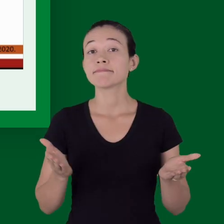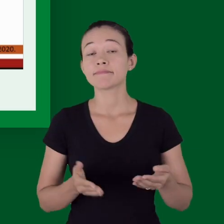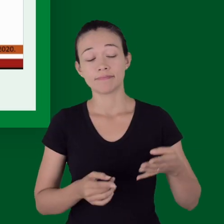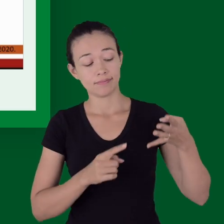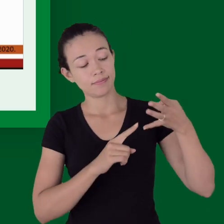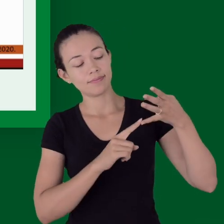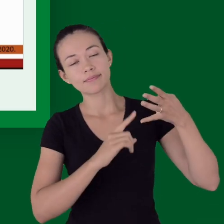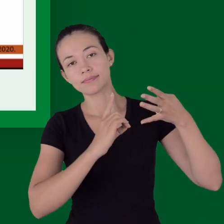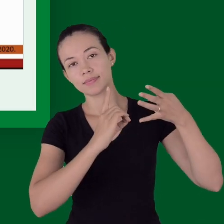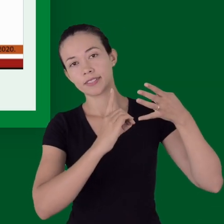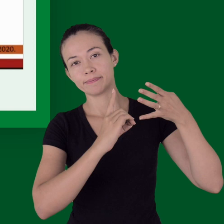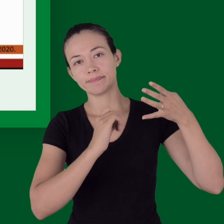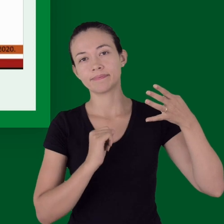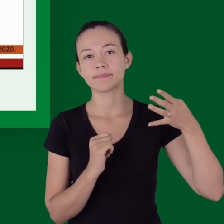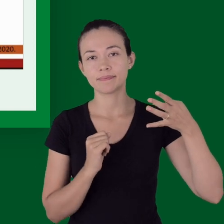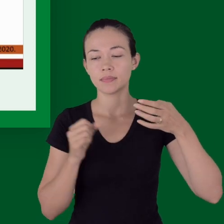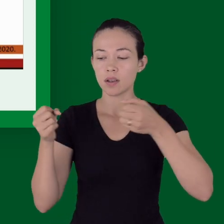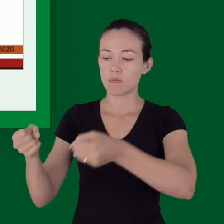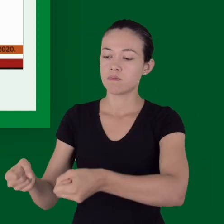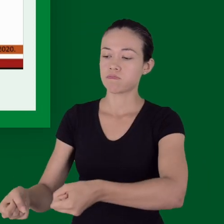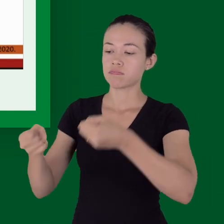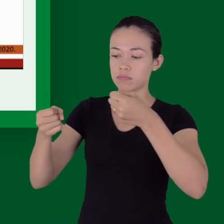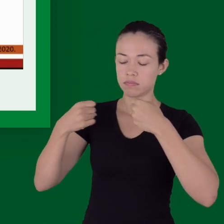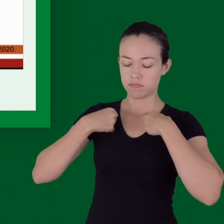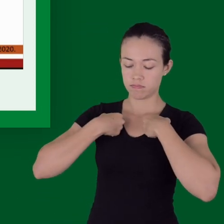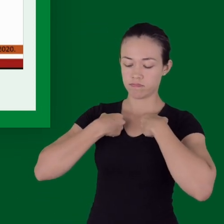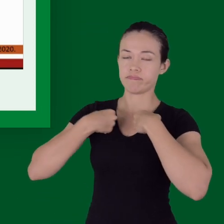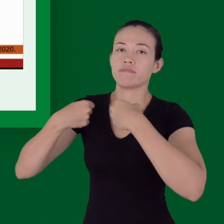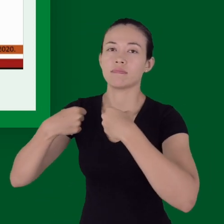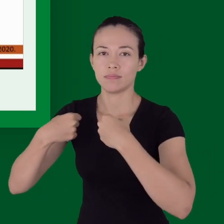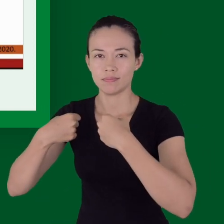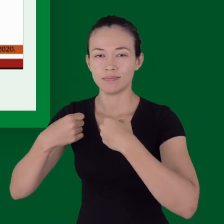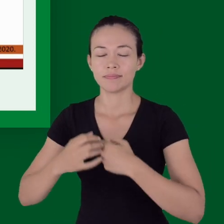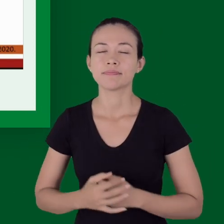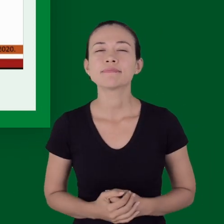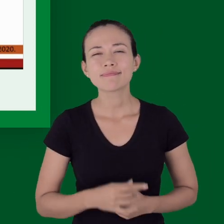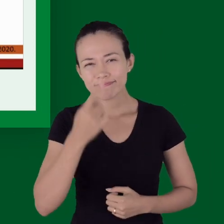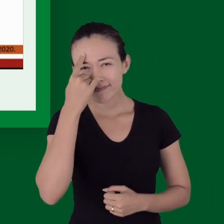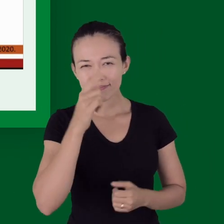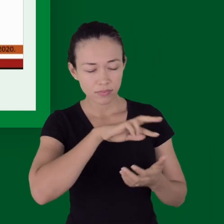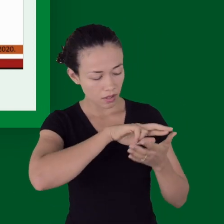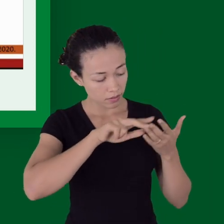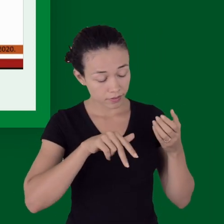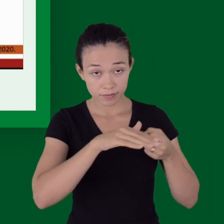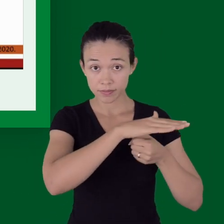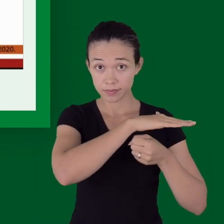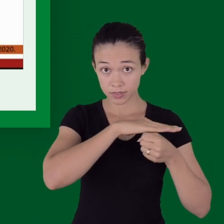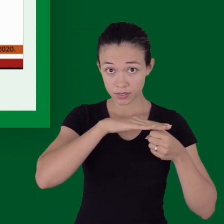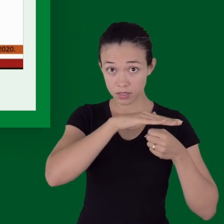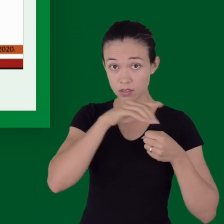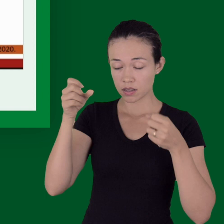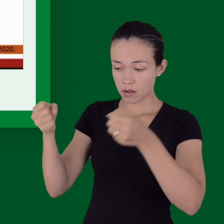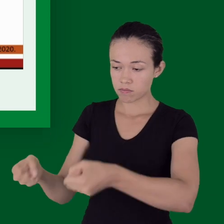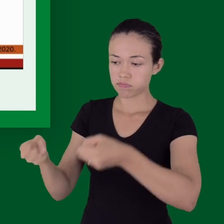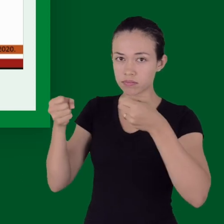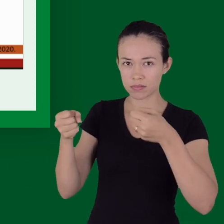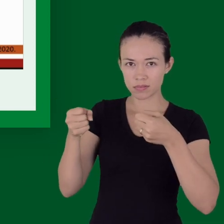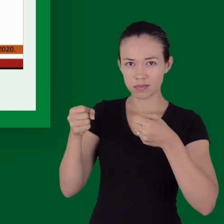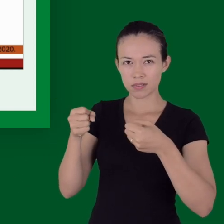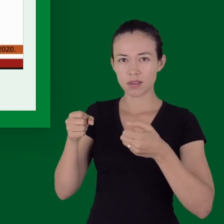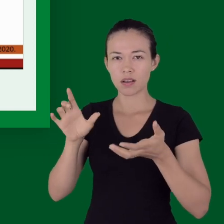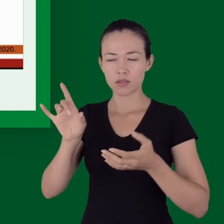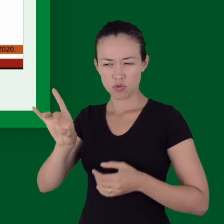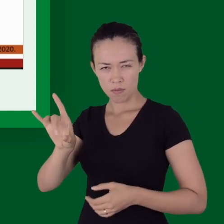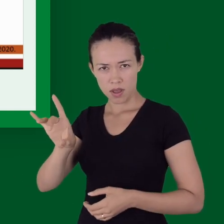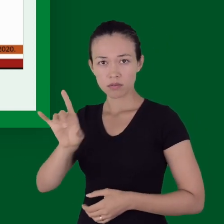Chegamos ao D, que é a desfibrilação. No suporte avançado, a desfibrilação não é automática, né, igual a ideia,